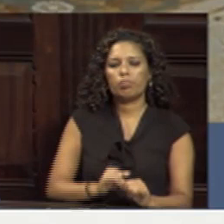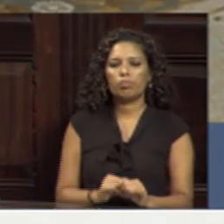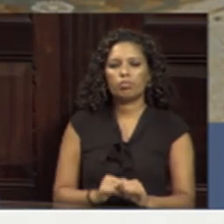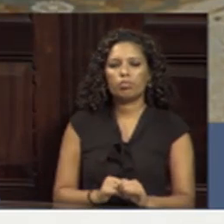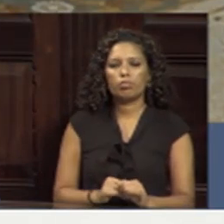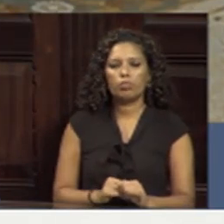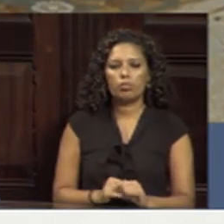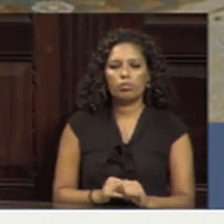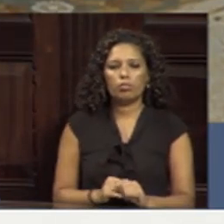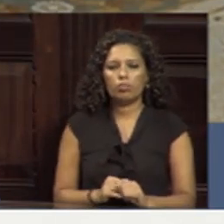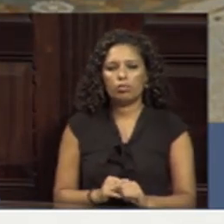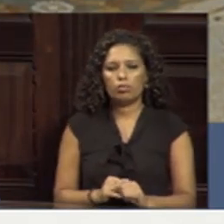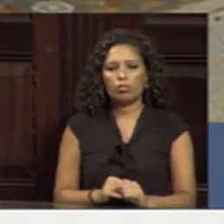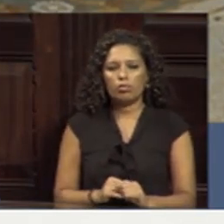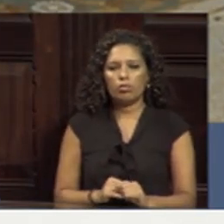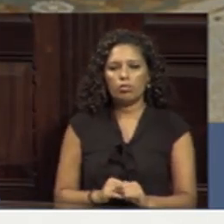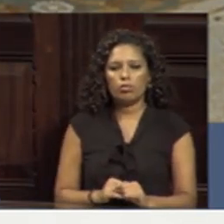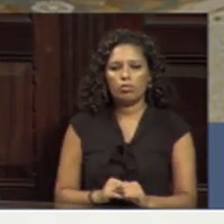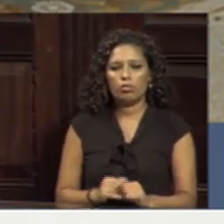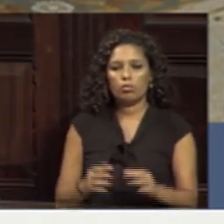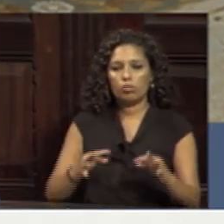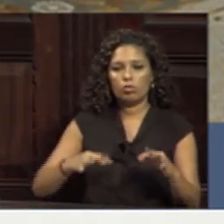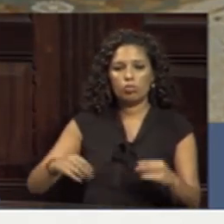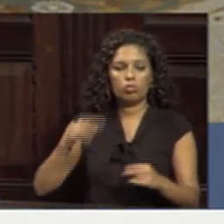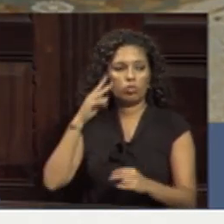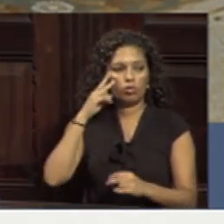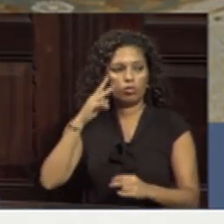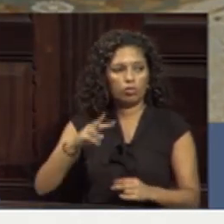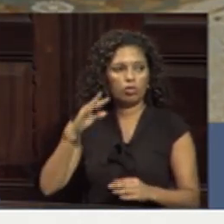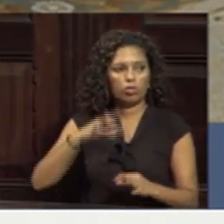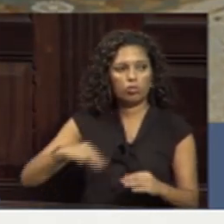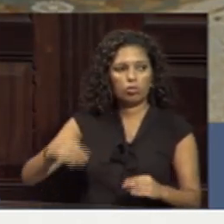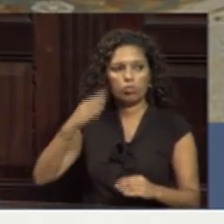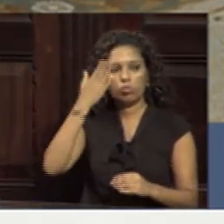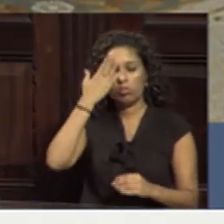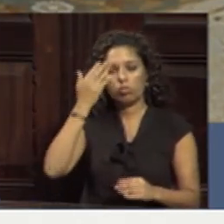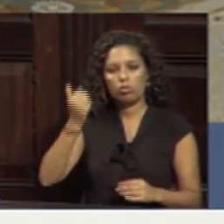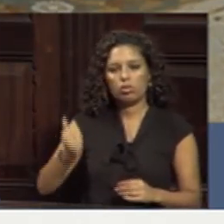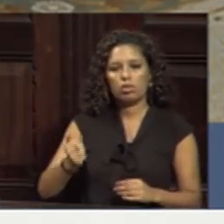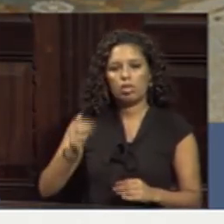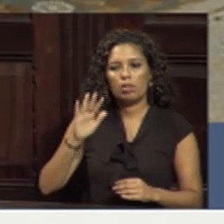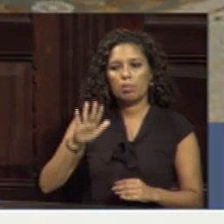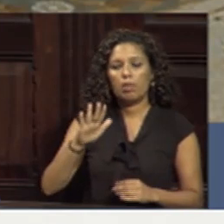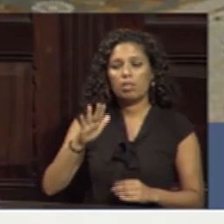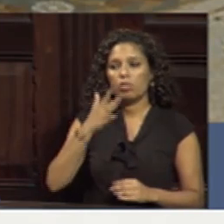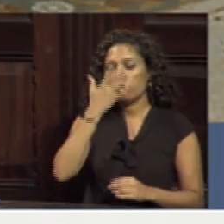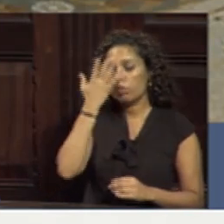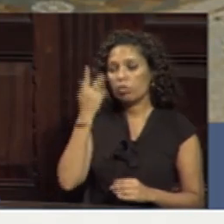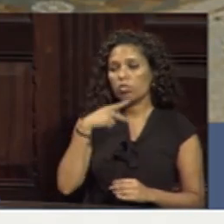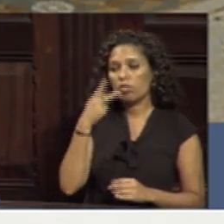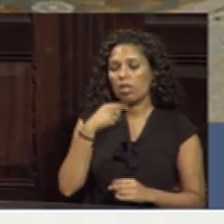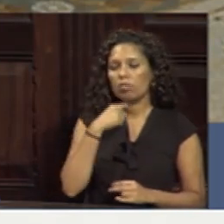que é aquilo que todo mundo vê, todo mundo sabe, mas ninguém consegue deter,